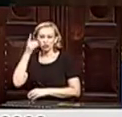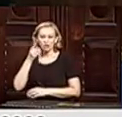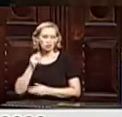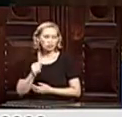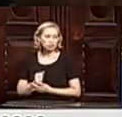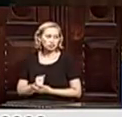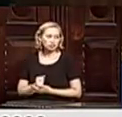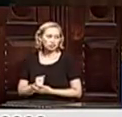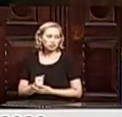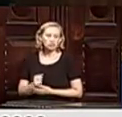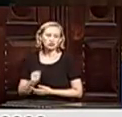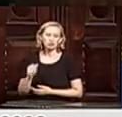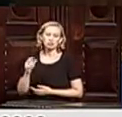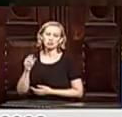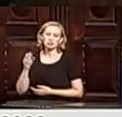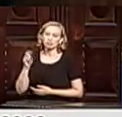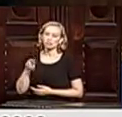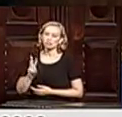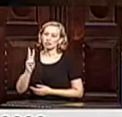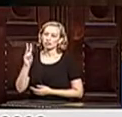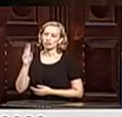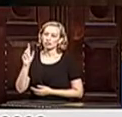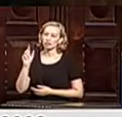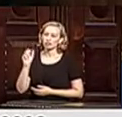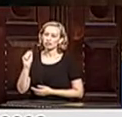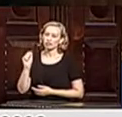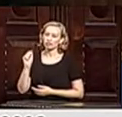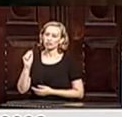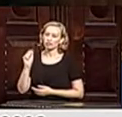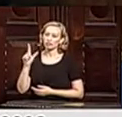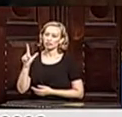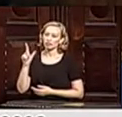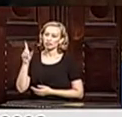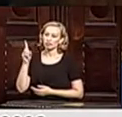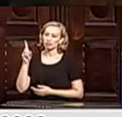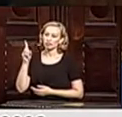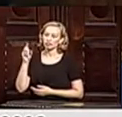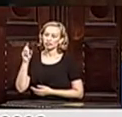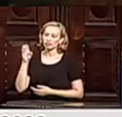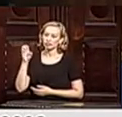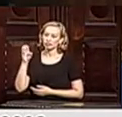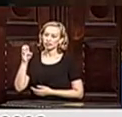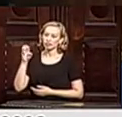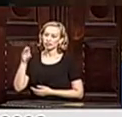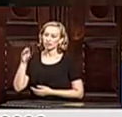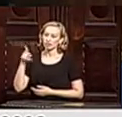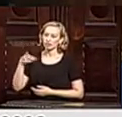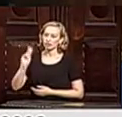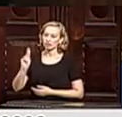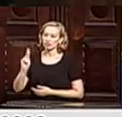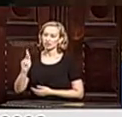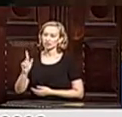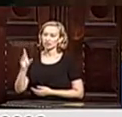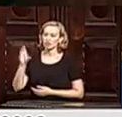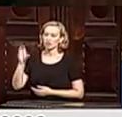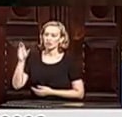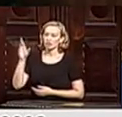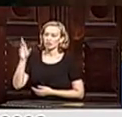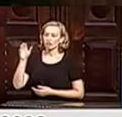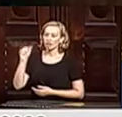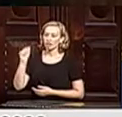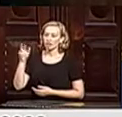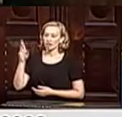do deputado Valdec Carneiro, deputado federal Glauber e outros deputados estaduais e federais que estarão lá dizendo: